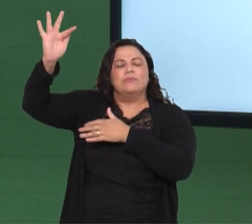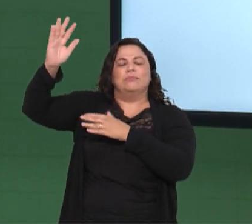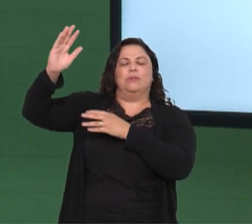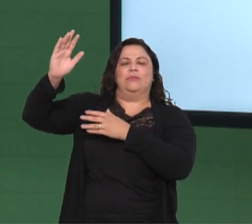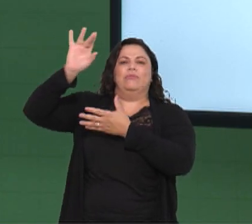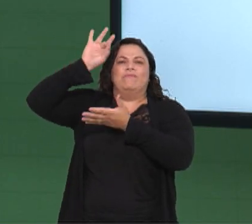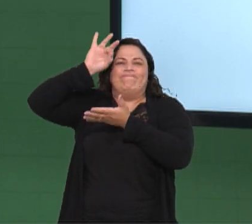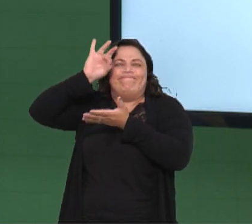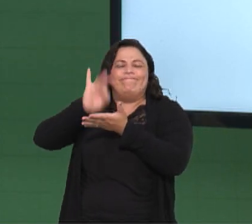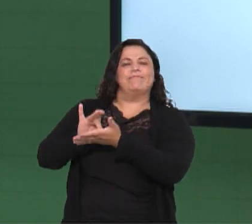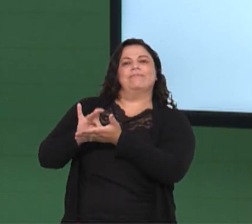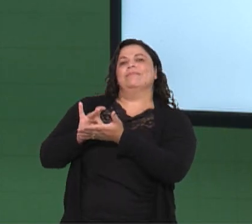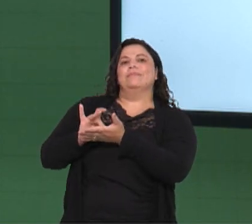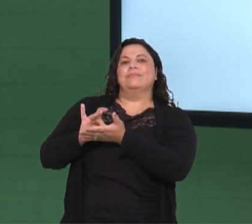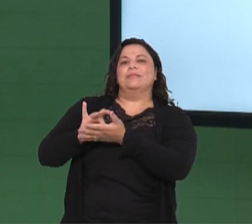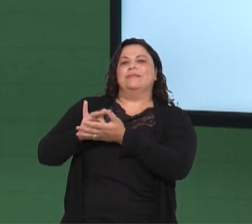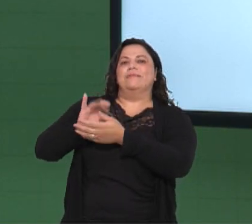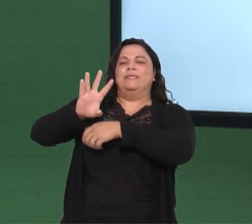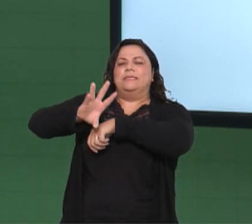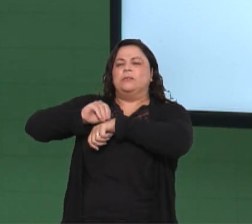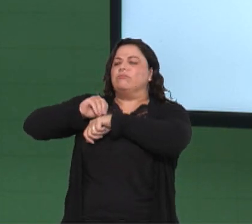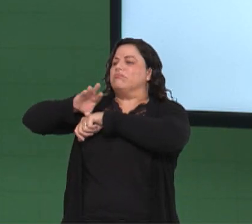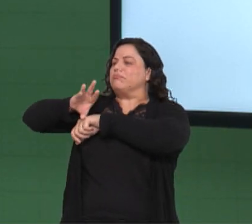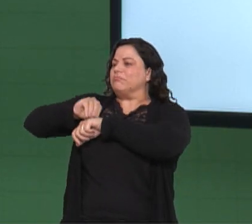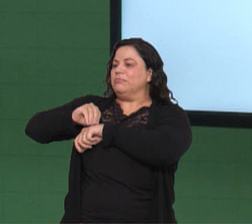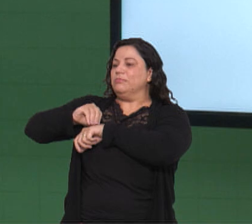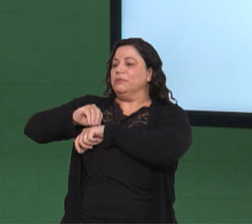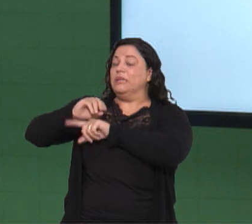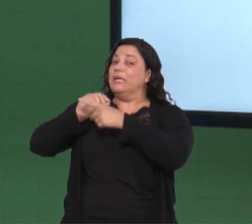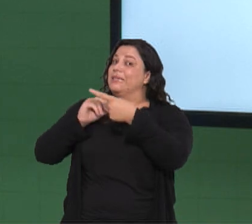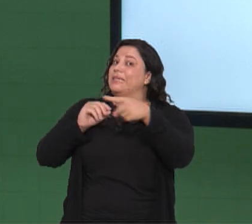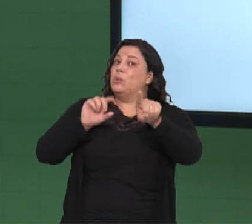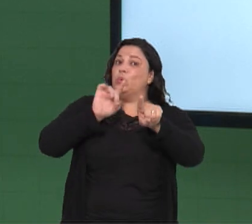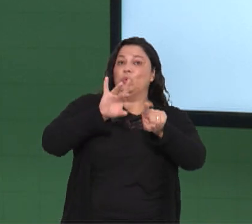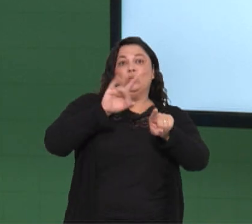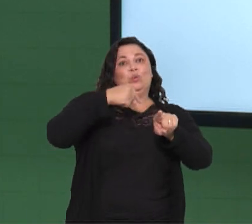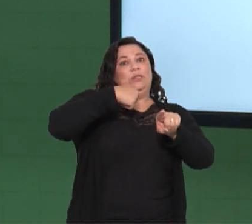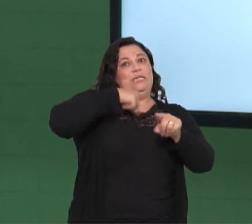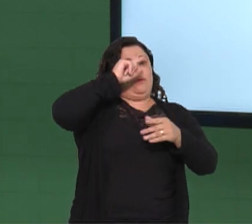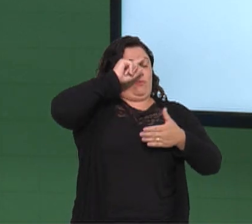da verdade. Não por aquilo que eu acredito que seja verdade, mas pela